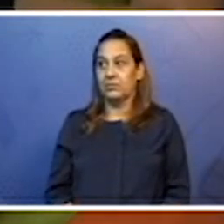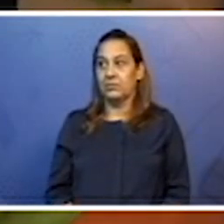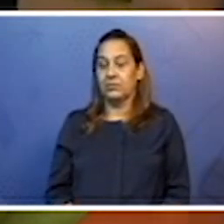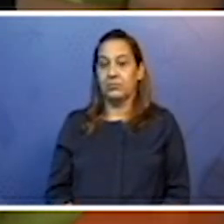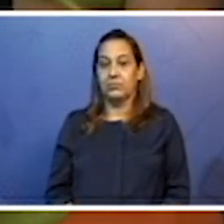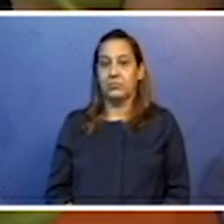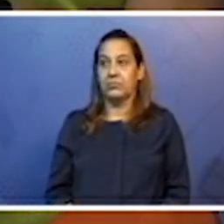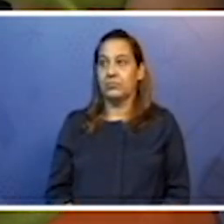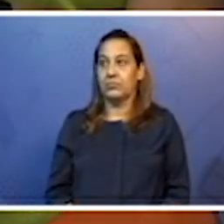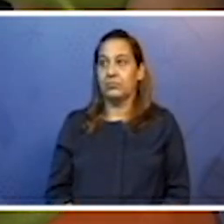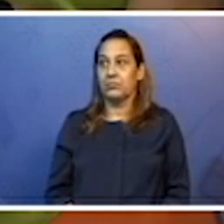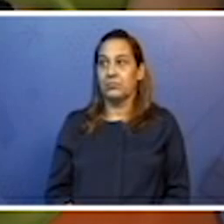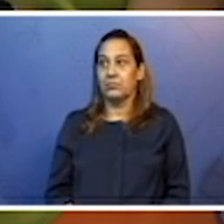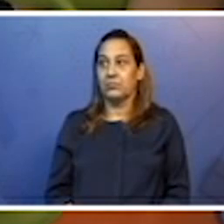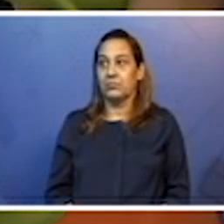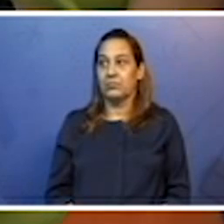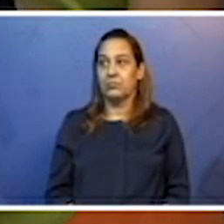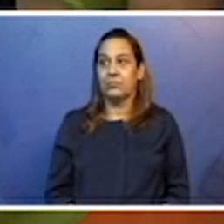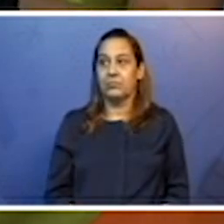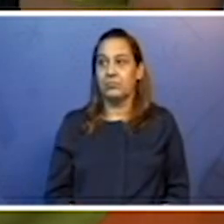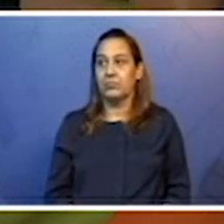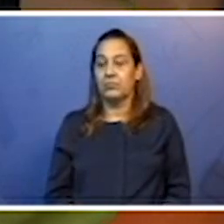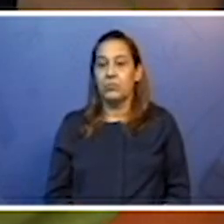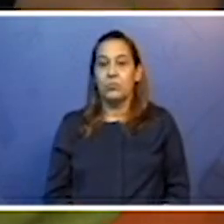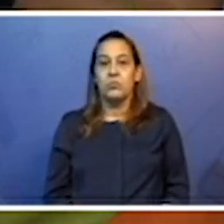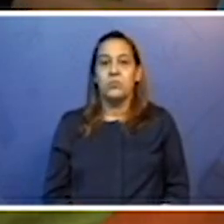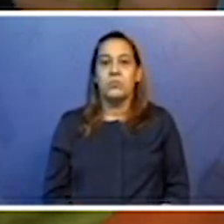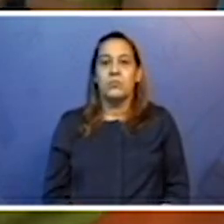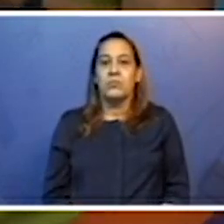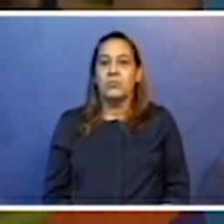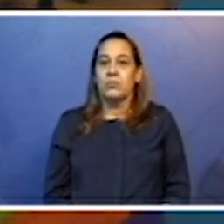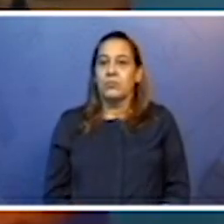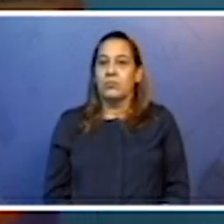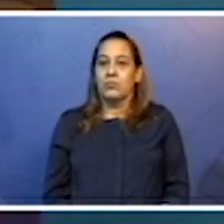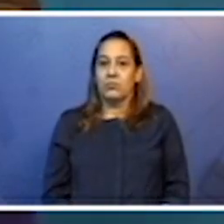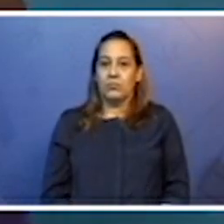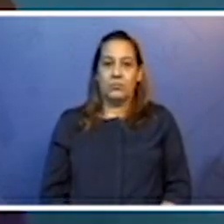Sexta garrafa, olha, sexta garrafa.